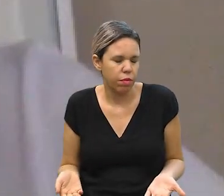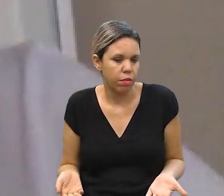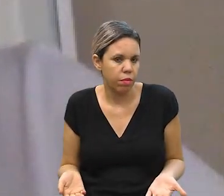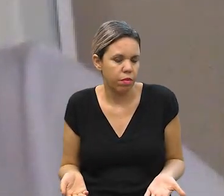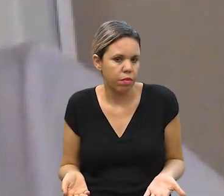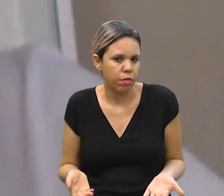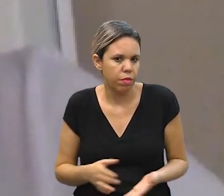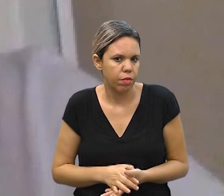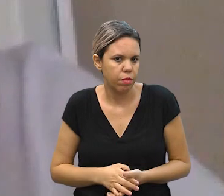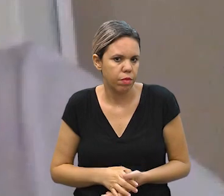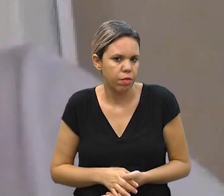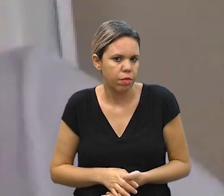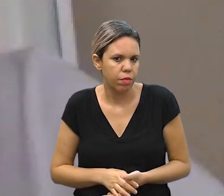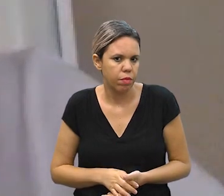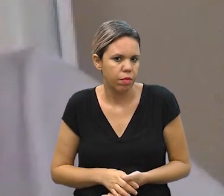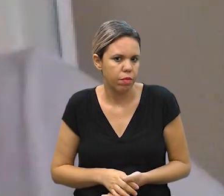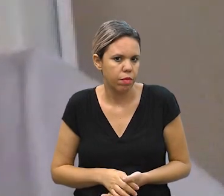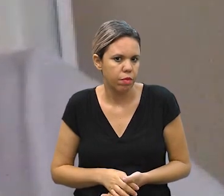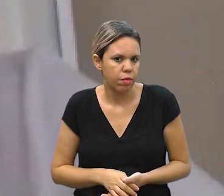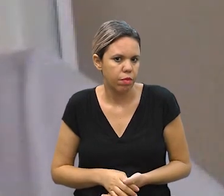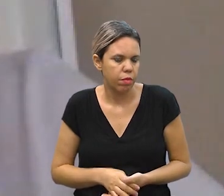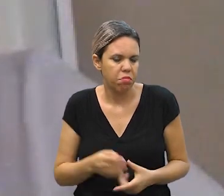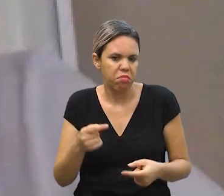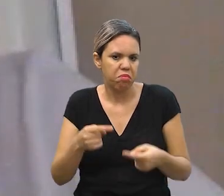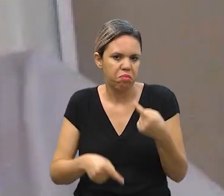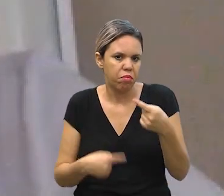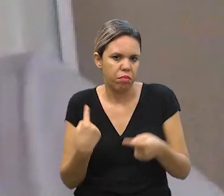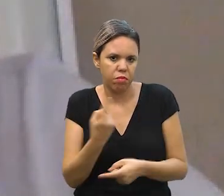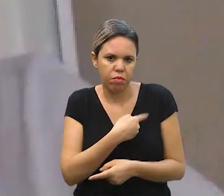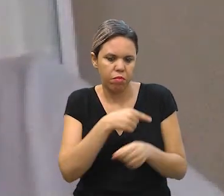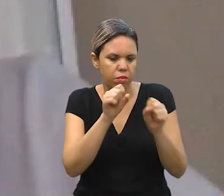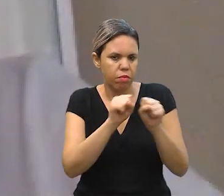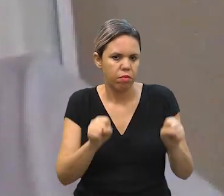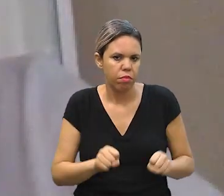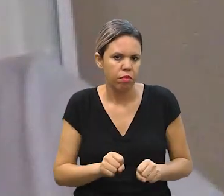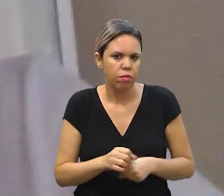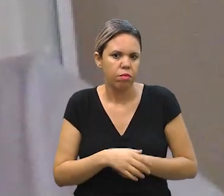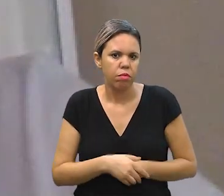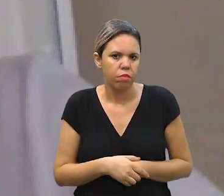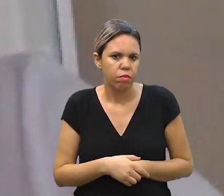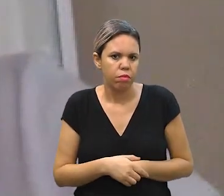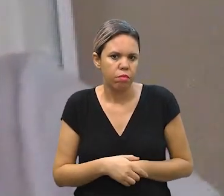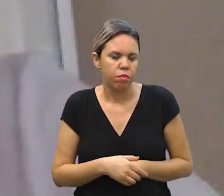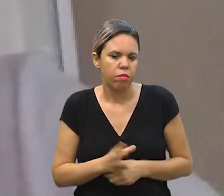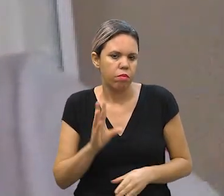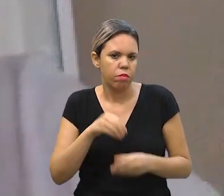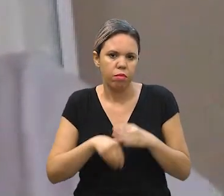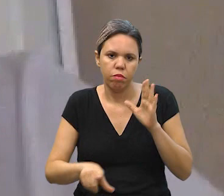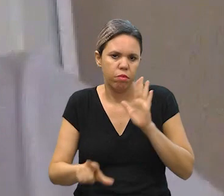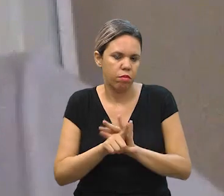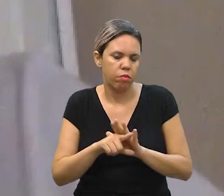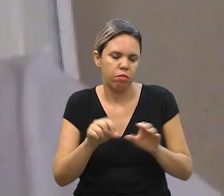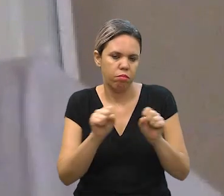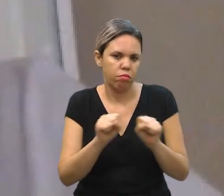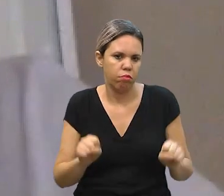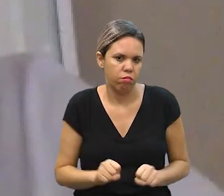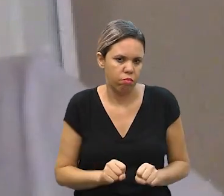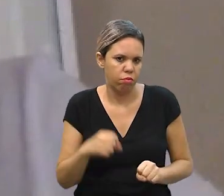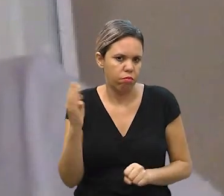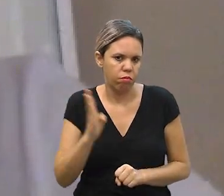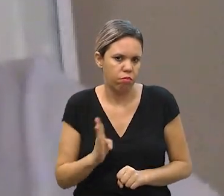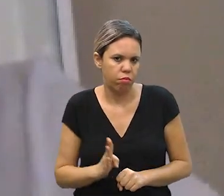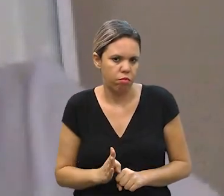E isso não tem a ver com o nosso sistema. Não é legalizado no nosso